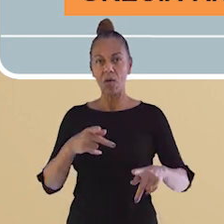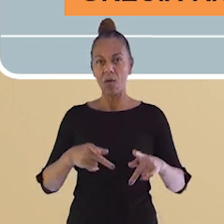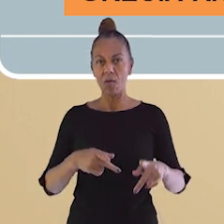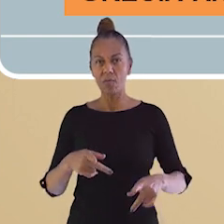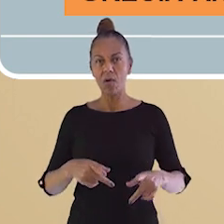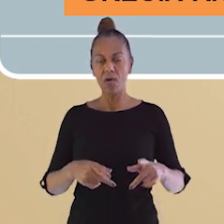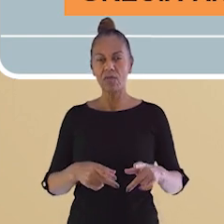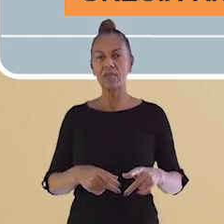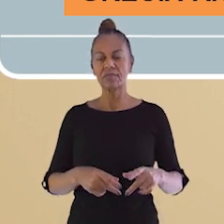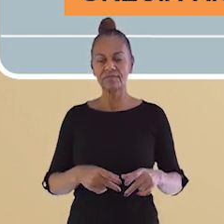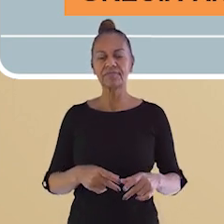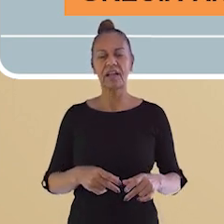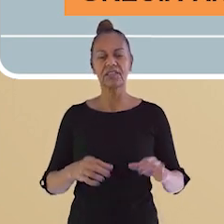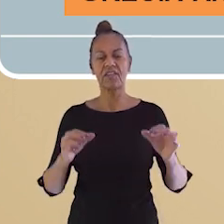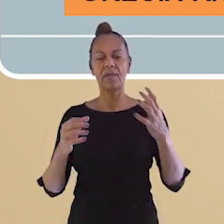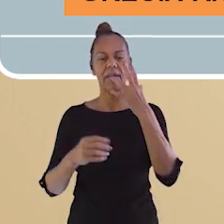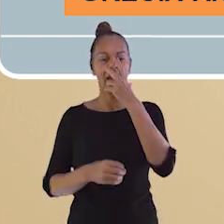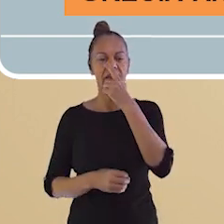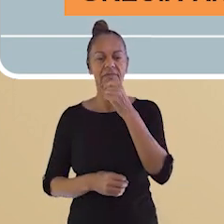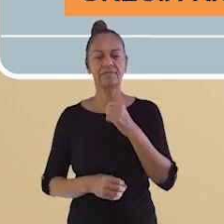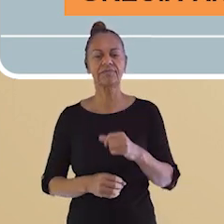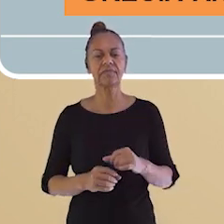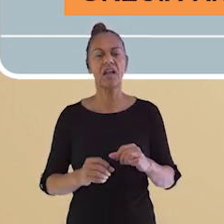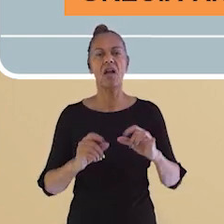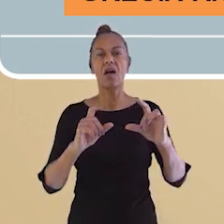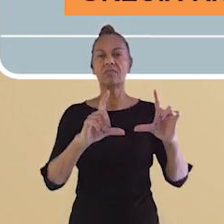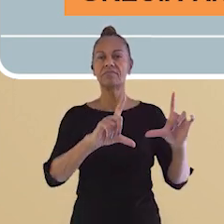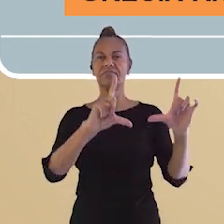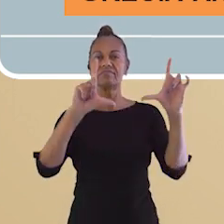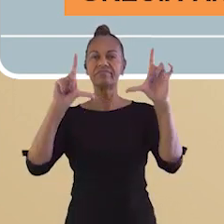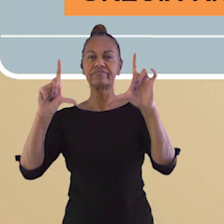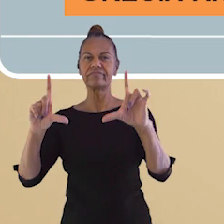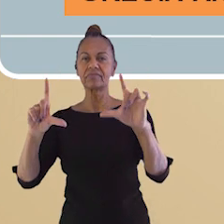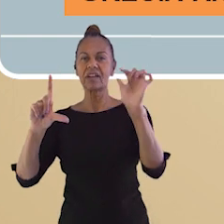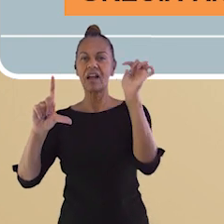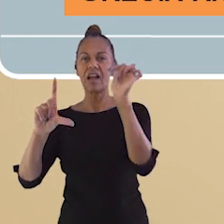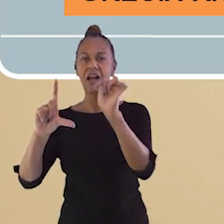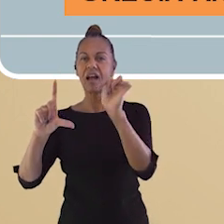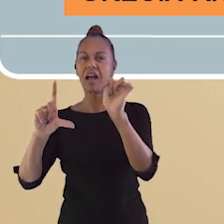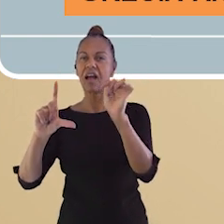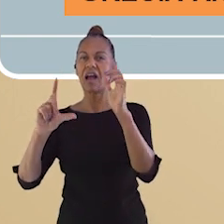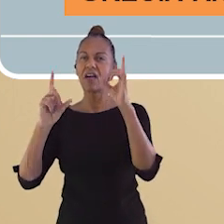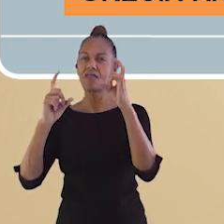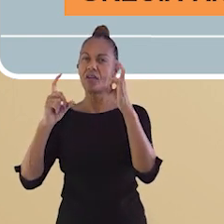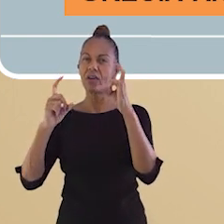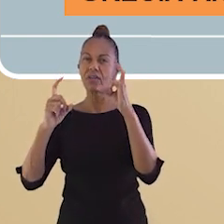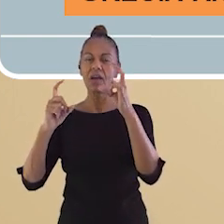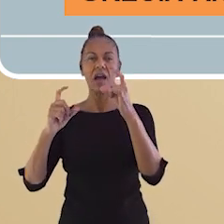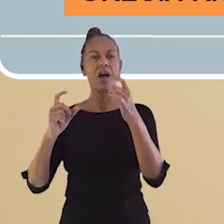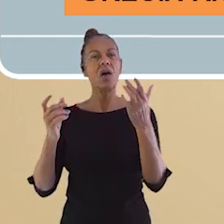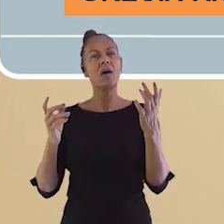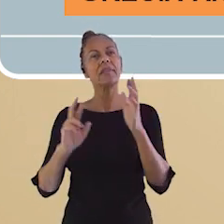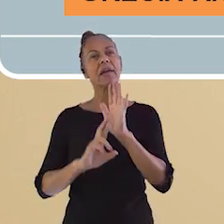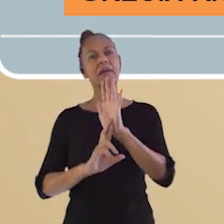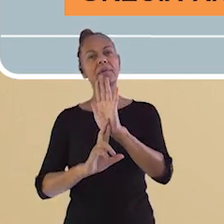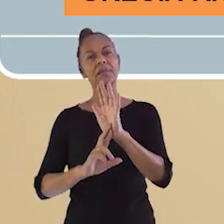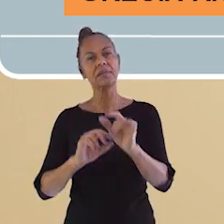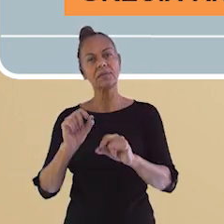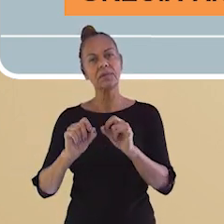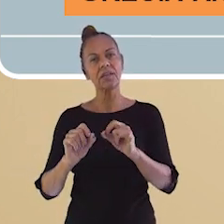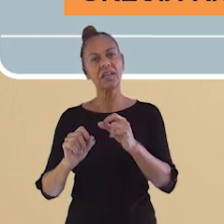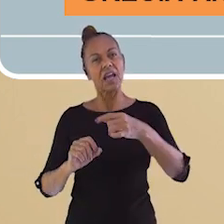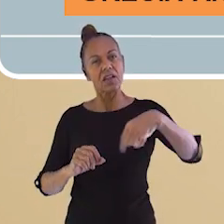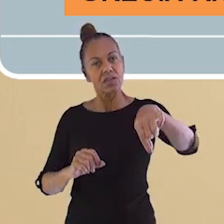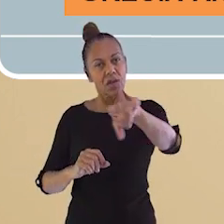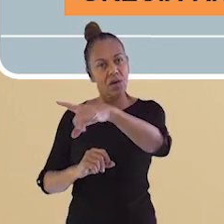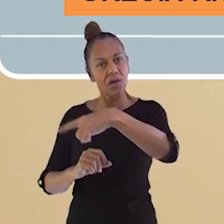belo. Agora olhem para essa foto do lado dela, a representação do que a nossa sociedade acha belo. Vocês